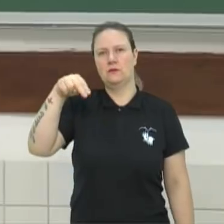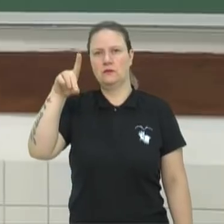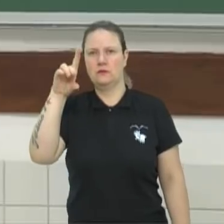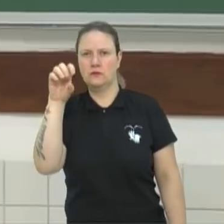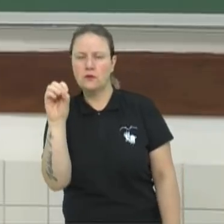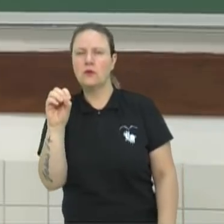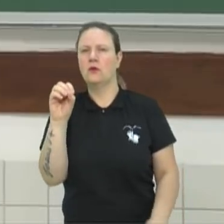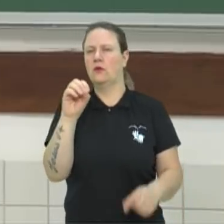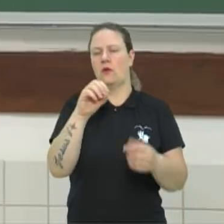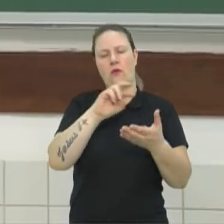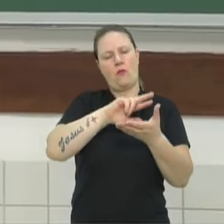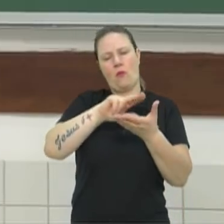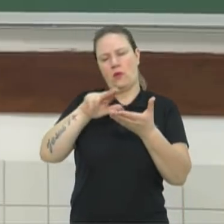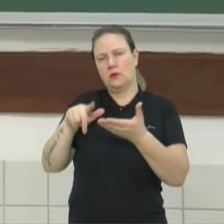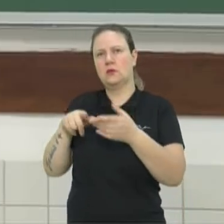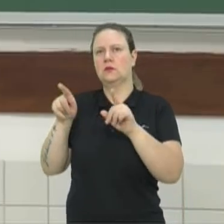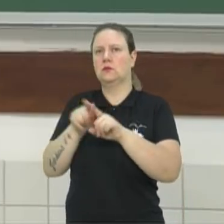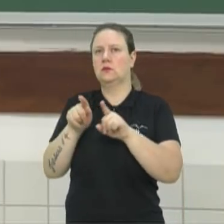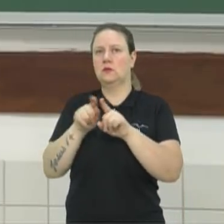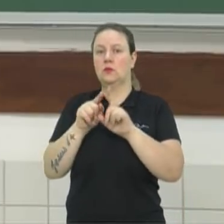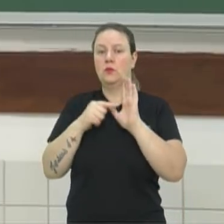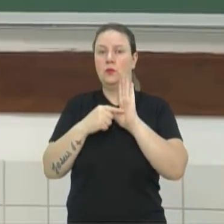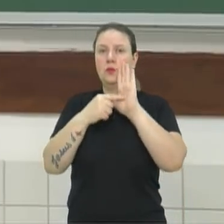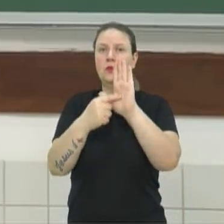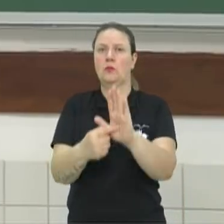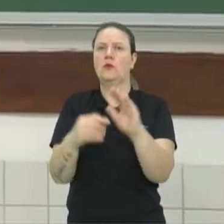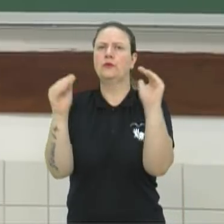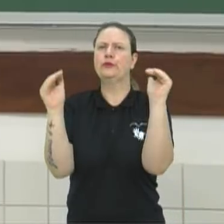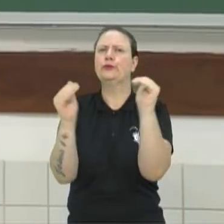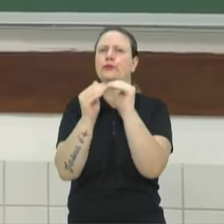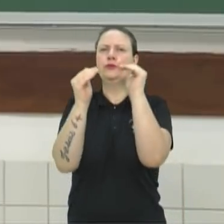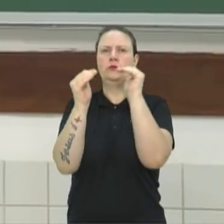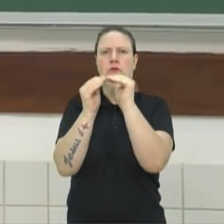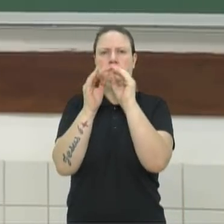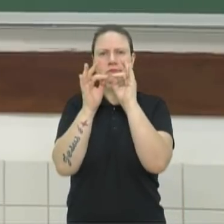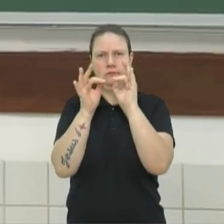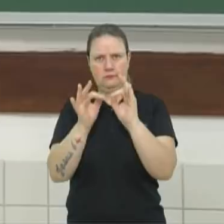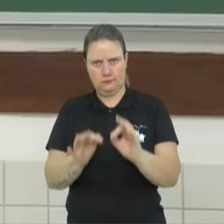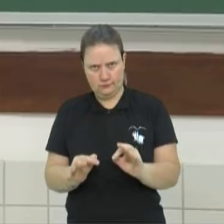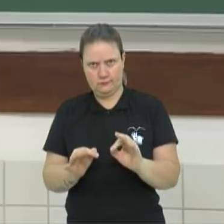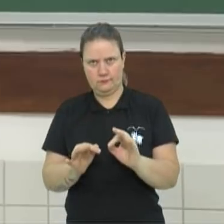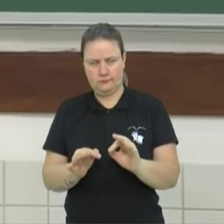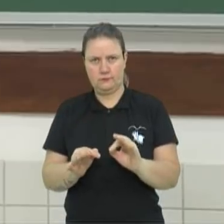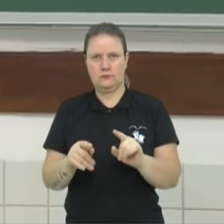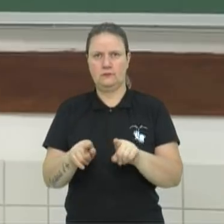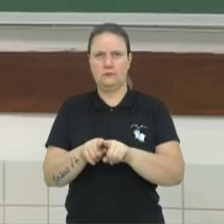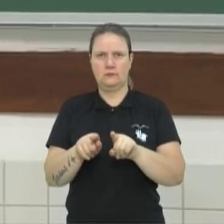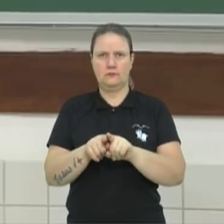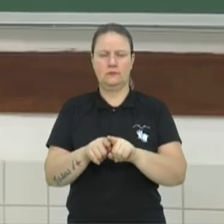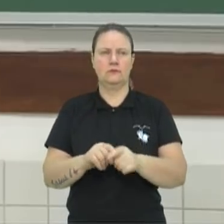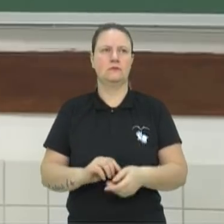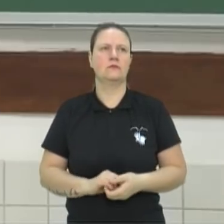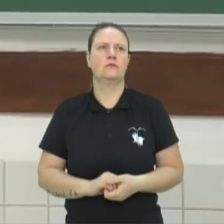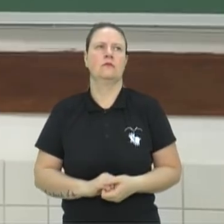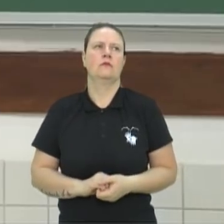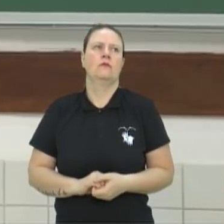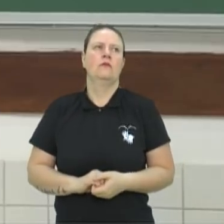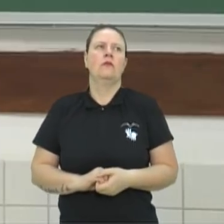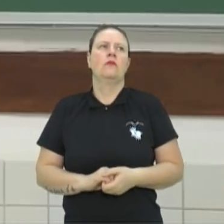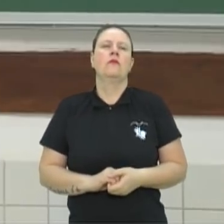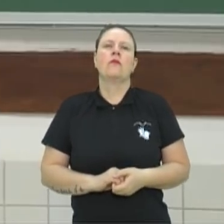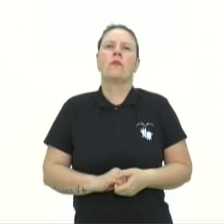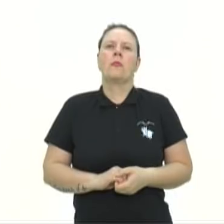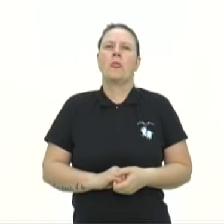acordo com. E aí você vai poder entender que é uma oração subordinada adverbial de conformidade,